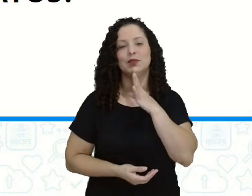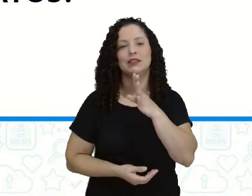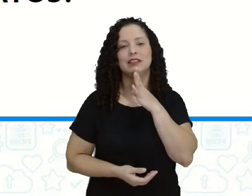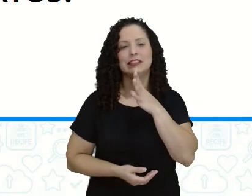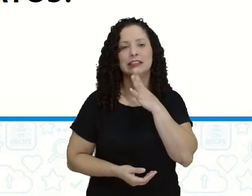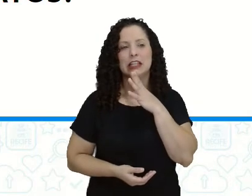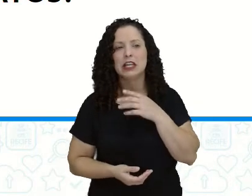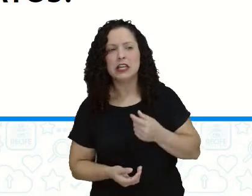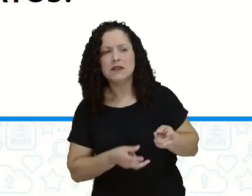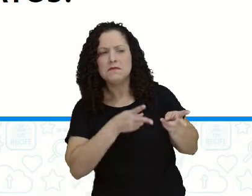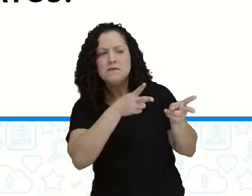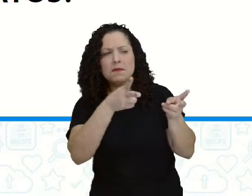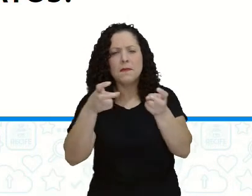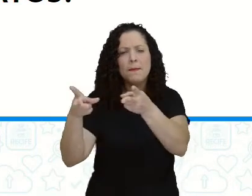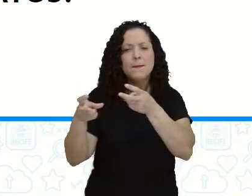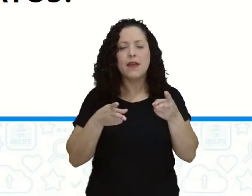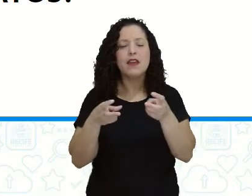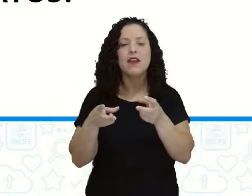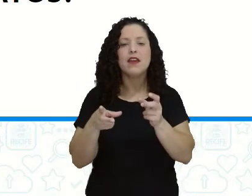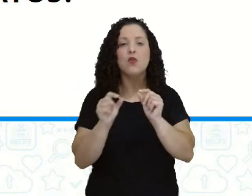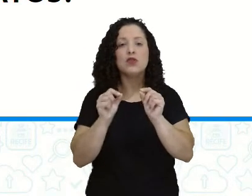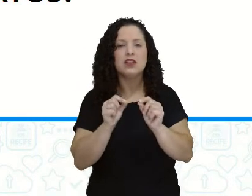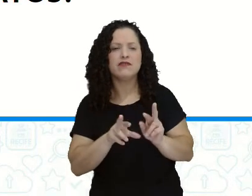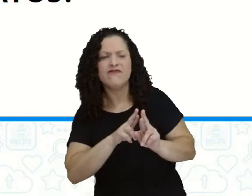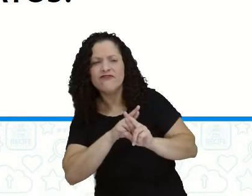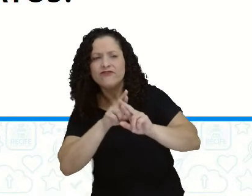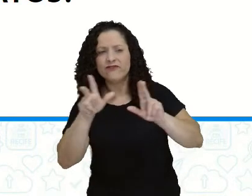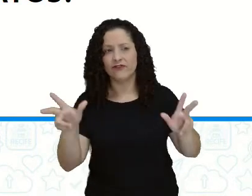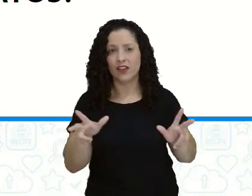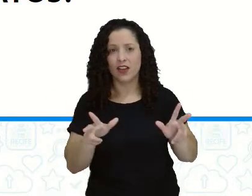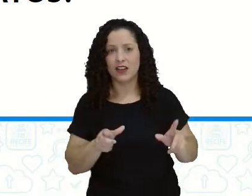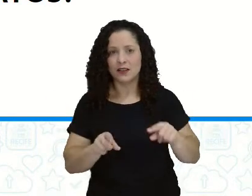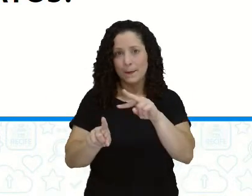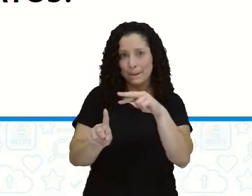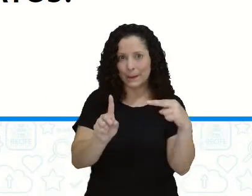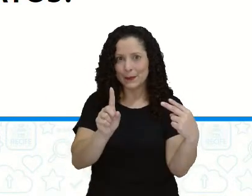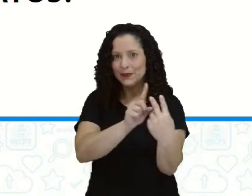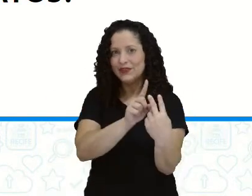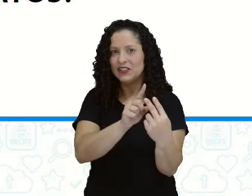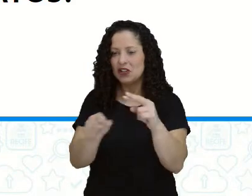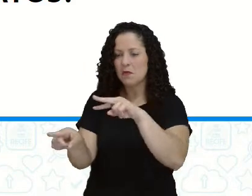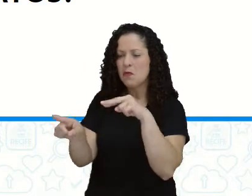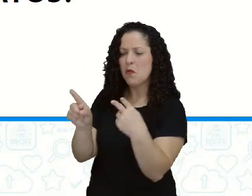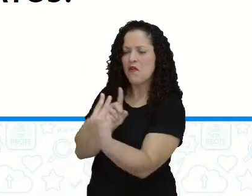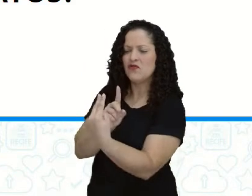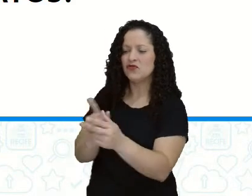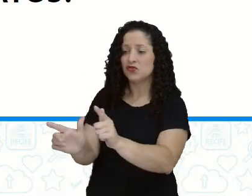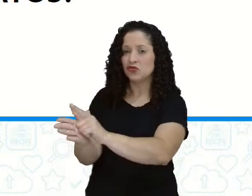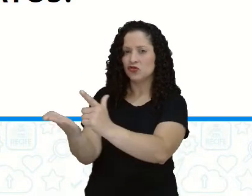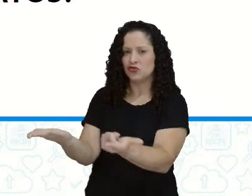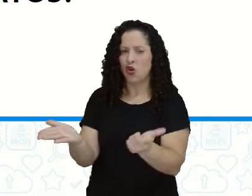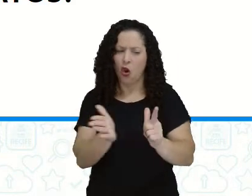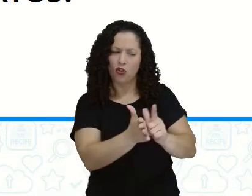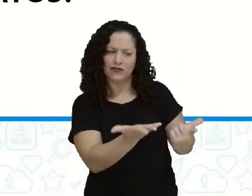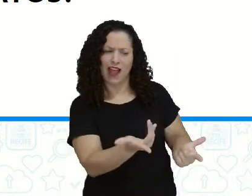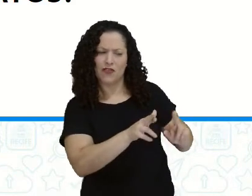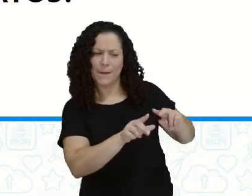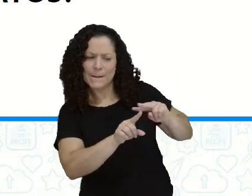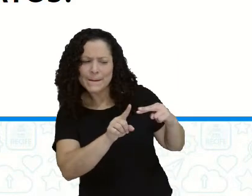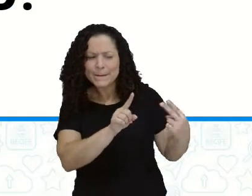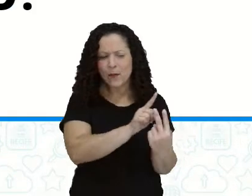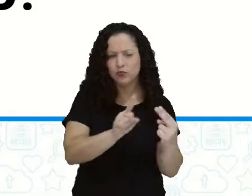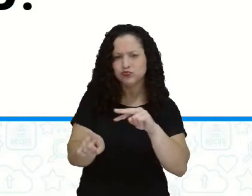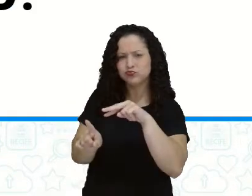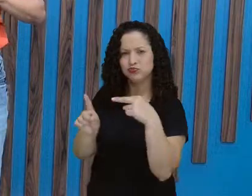as opiniões, tá? O ponto de vista de outros jornais, não é? Não ficar só em um